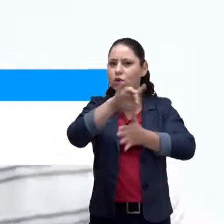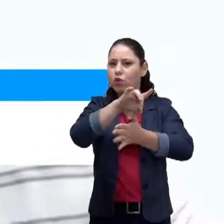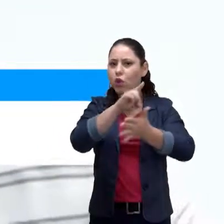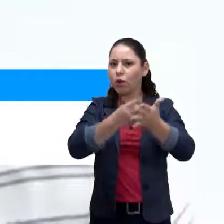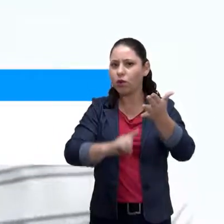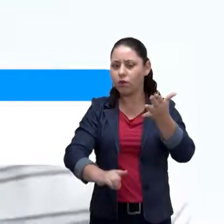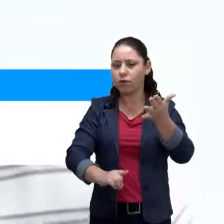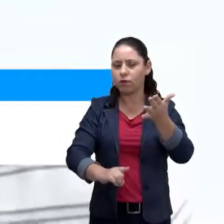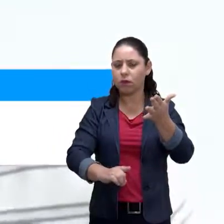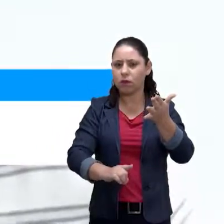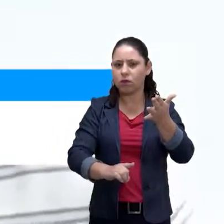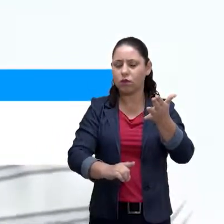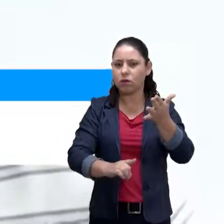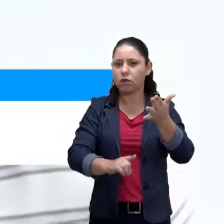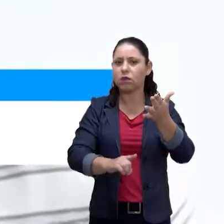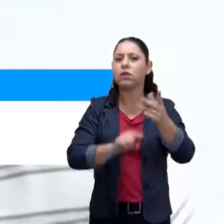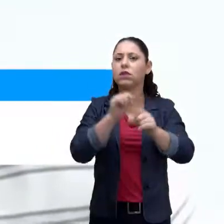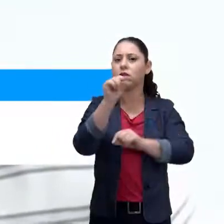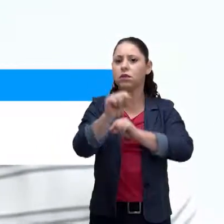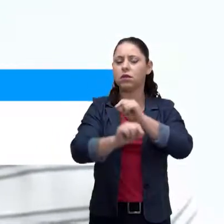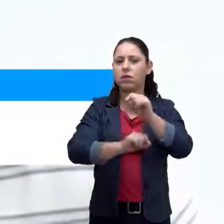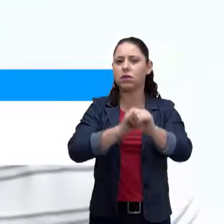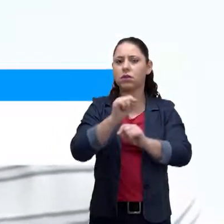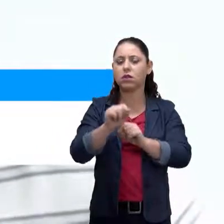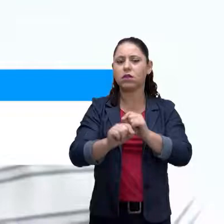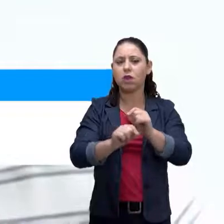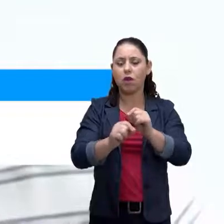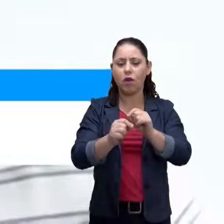comprovações de documentos que foram